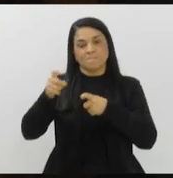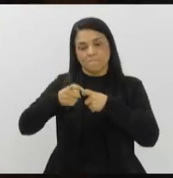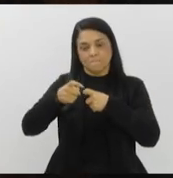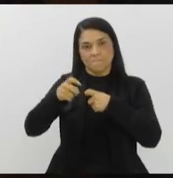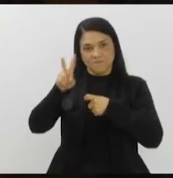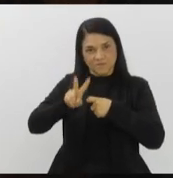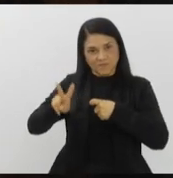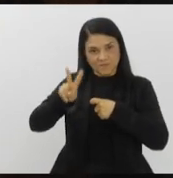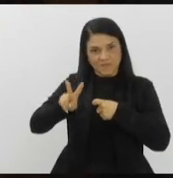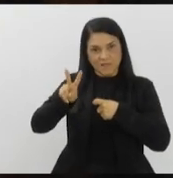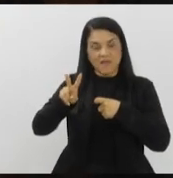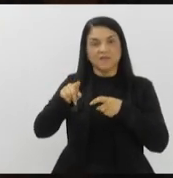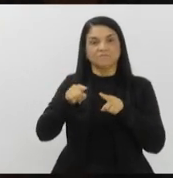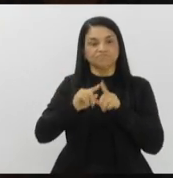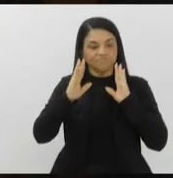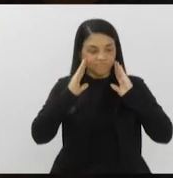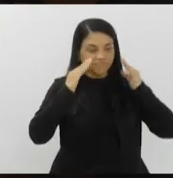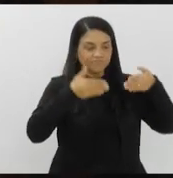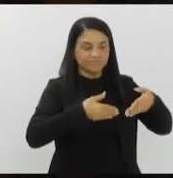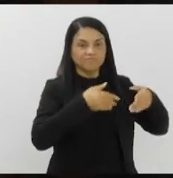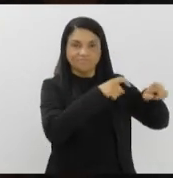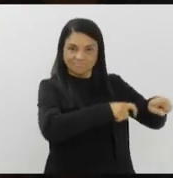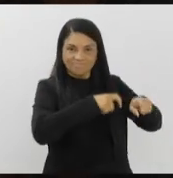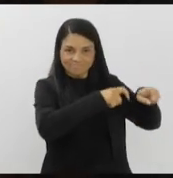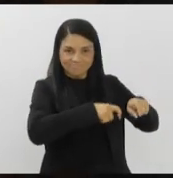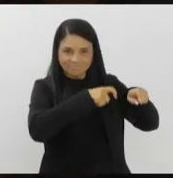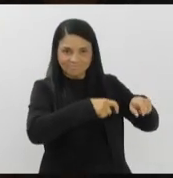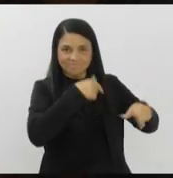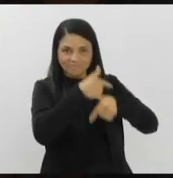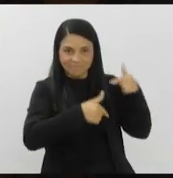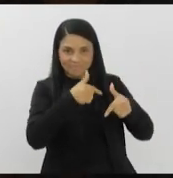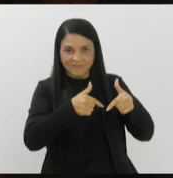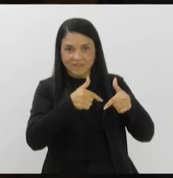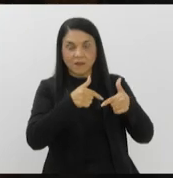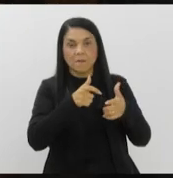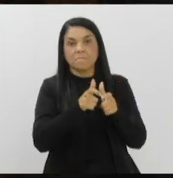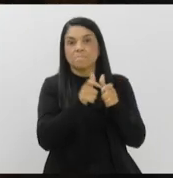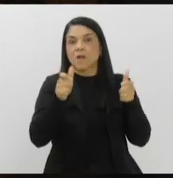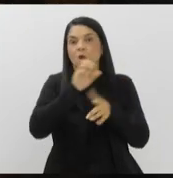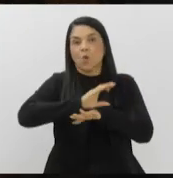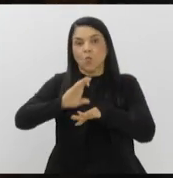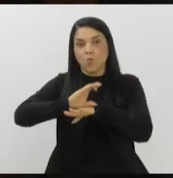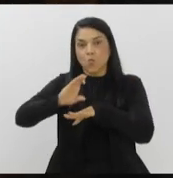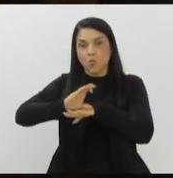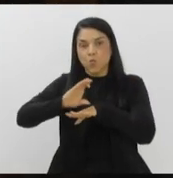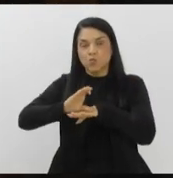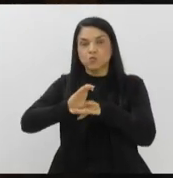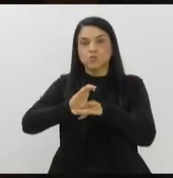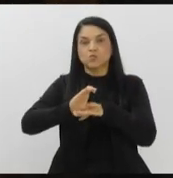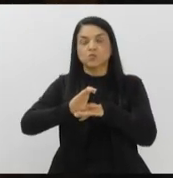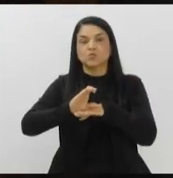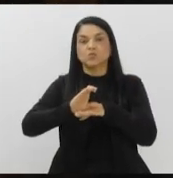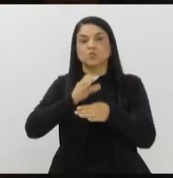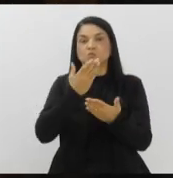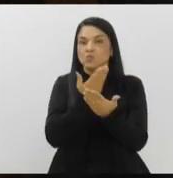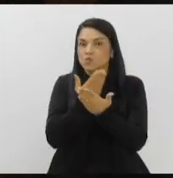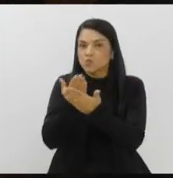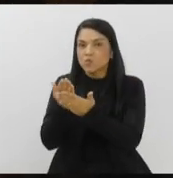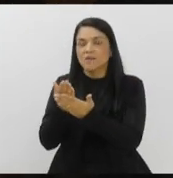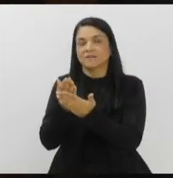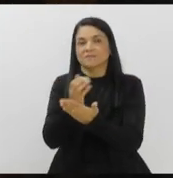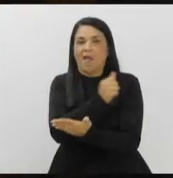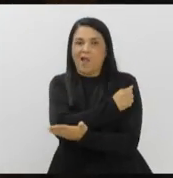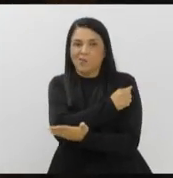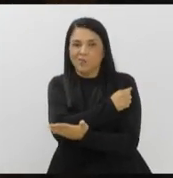também, a gente vê que, em boa parte dos cursos, a maioria dos estudantes já é de